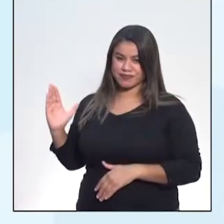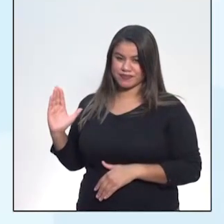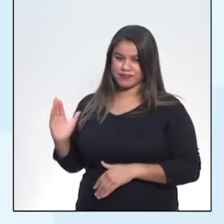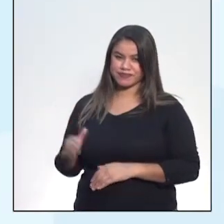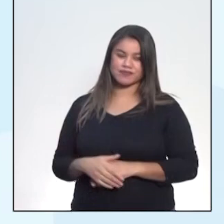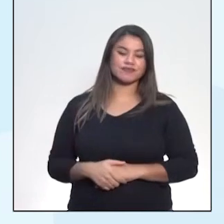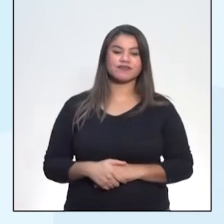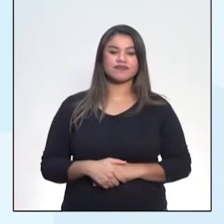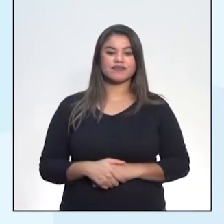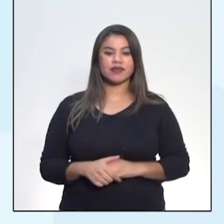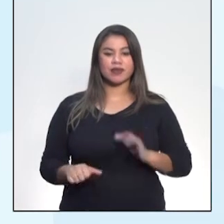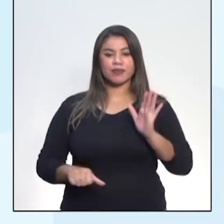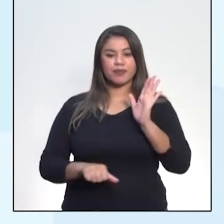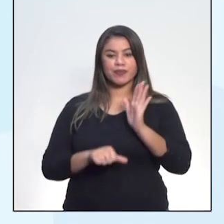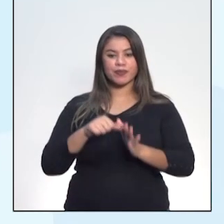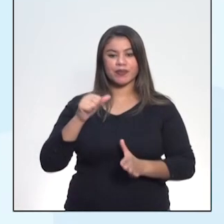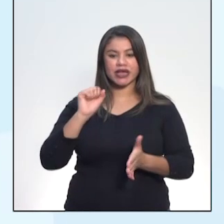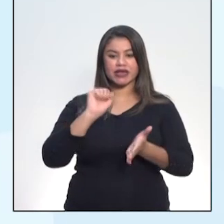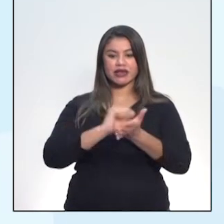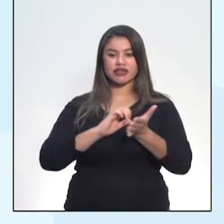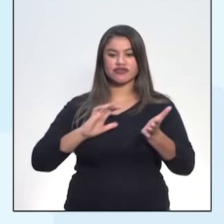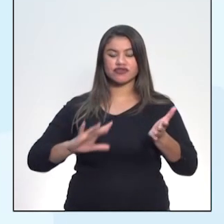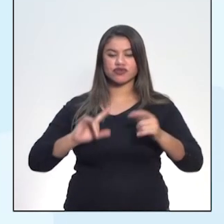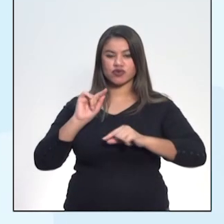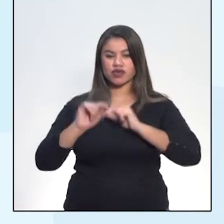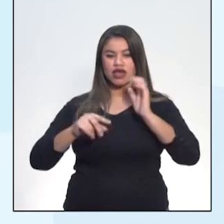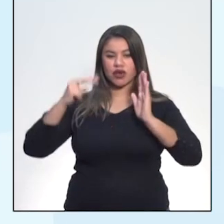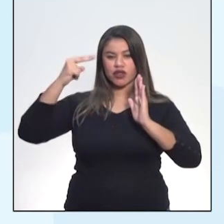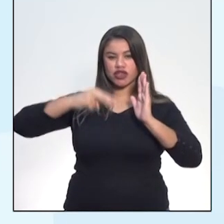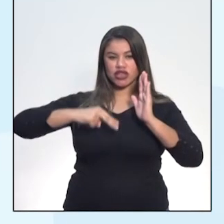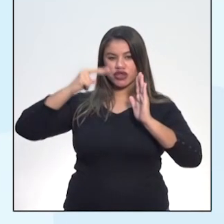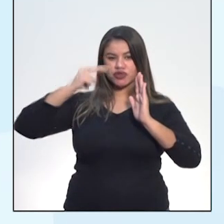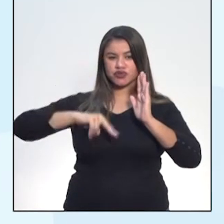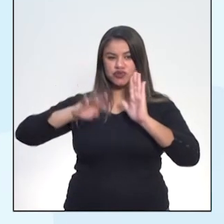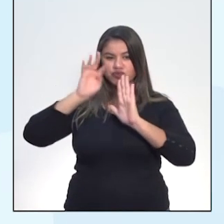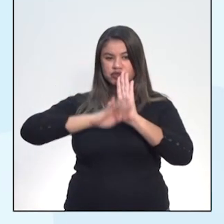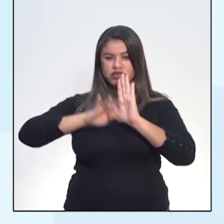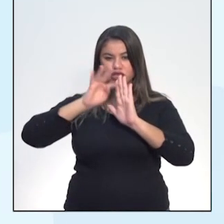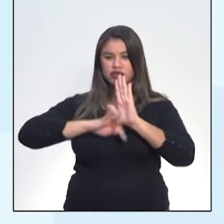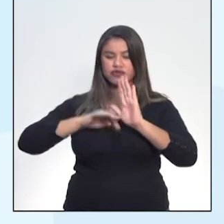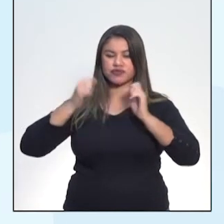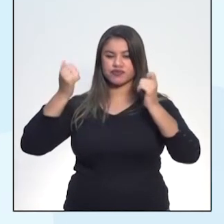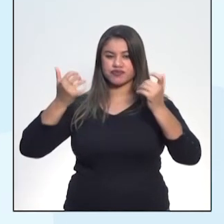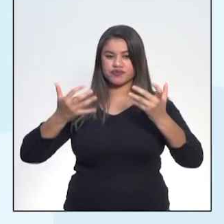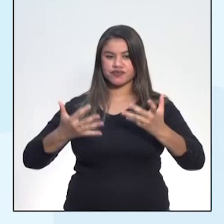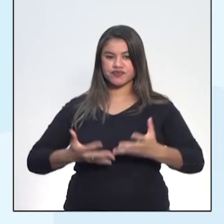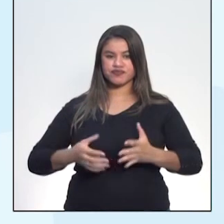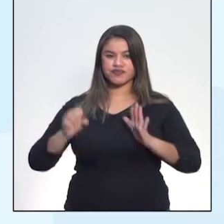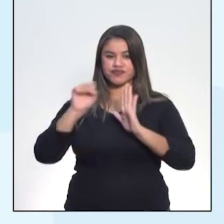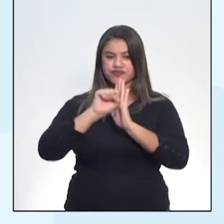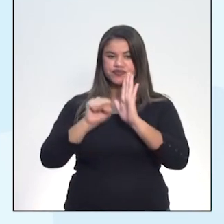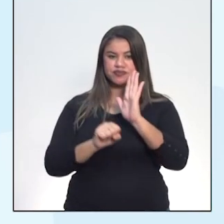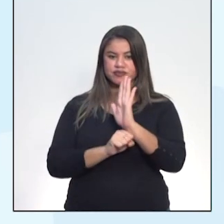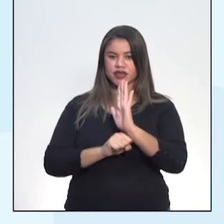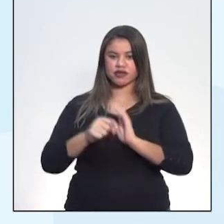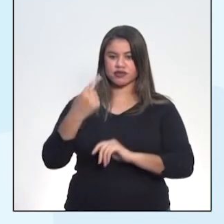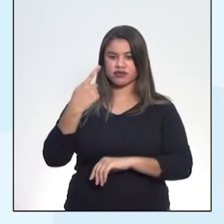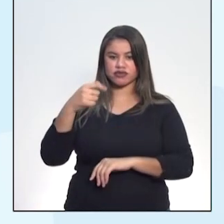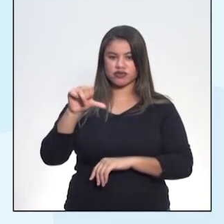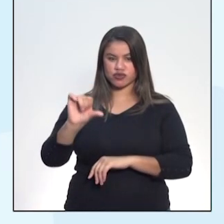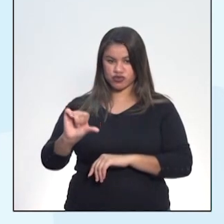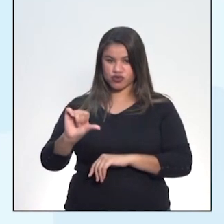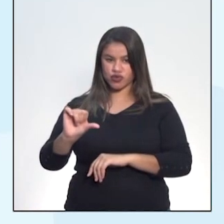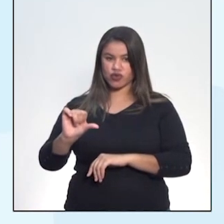Na primeira atividade, nós temos aqui uma leitura, um pequeno texto que diz: durante o século XIX,